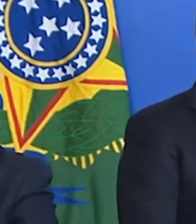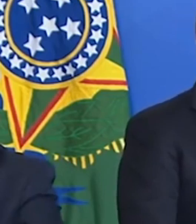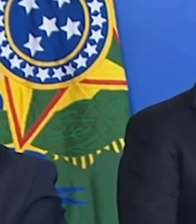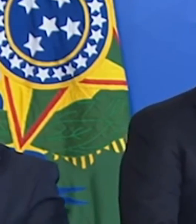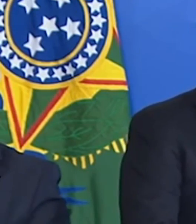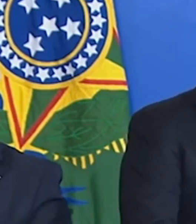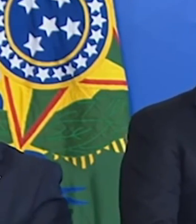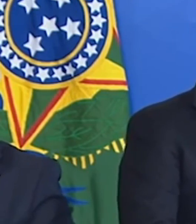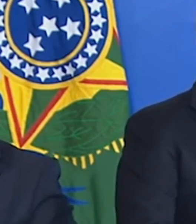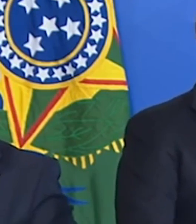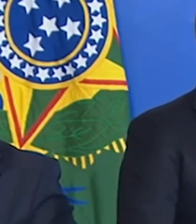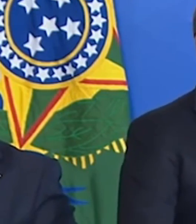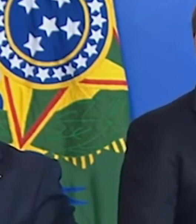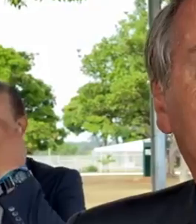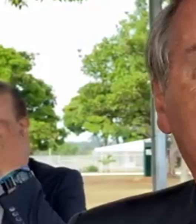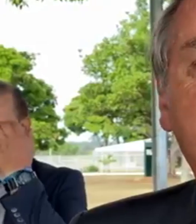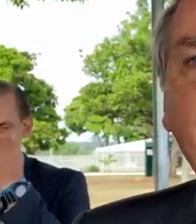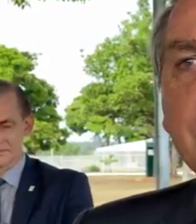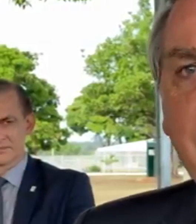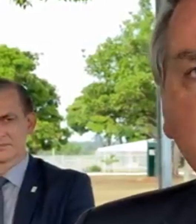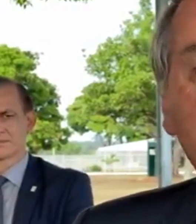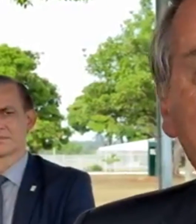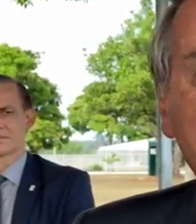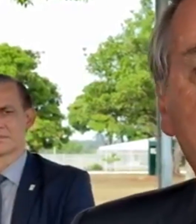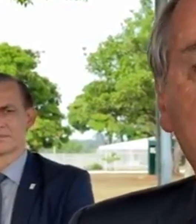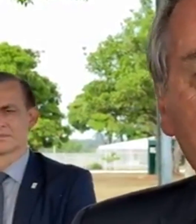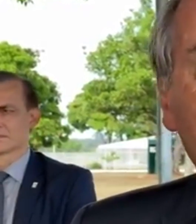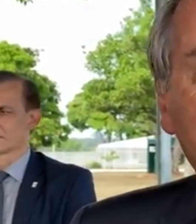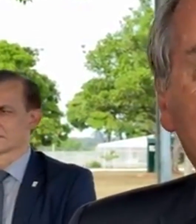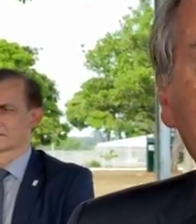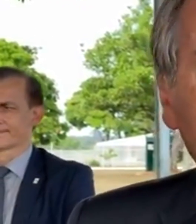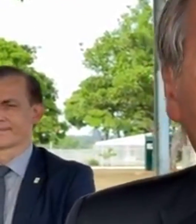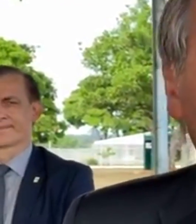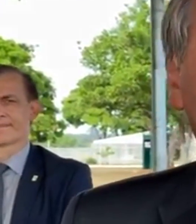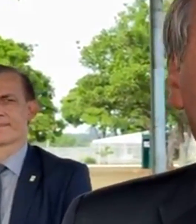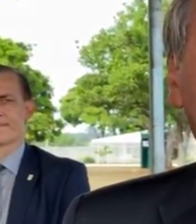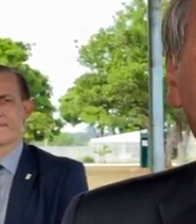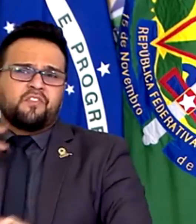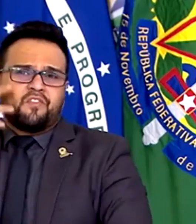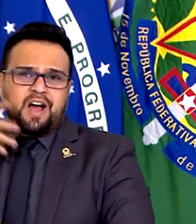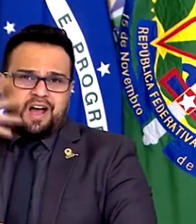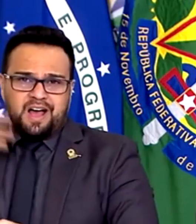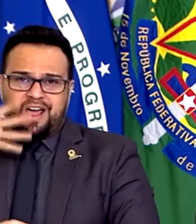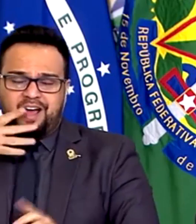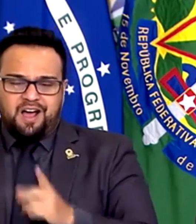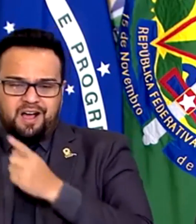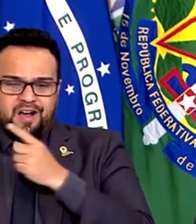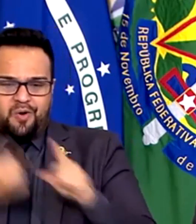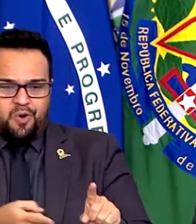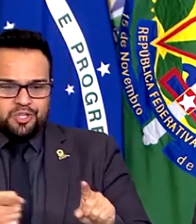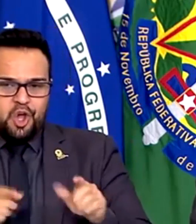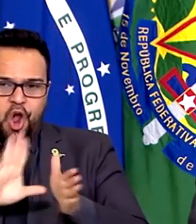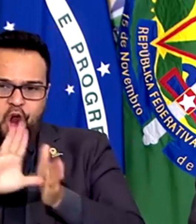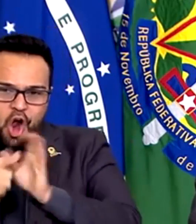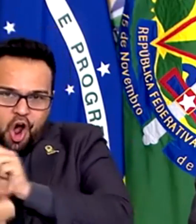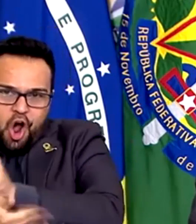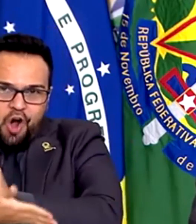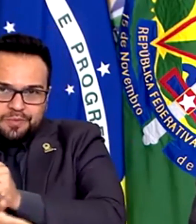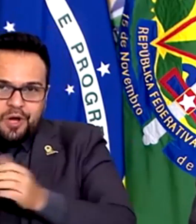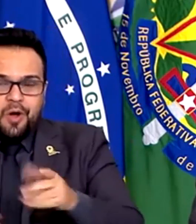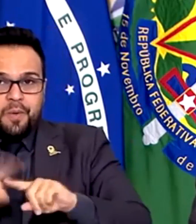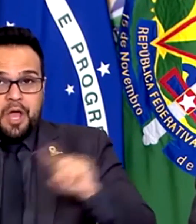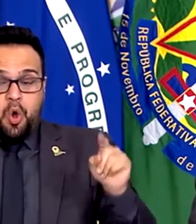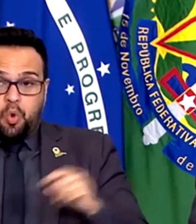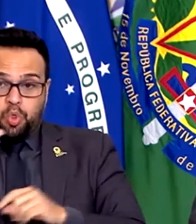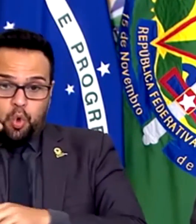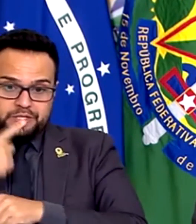não tem mais corrupção no governo. Que não tem corrupção no meu governo, não tem corrupção. Estamos com 2 anos e meio